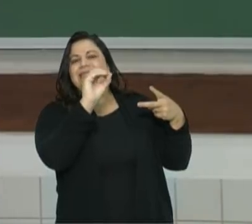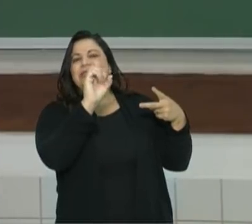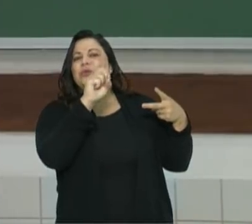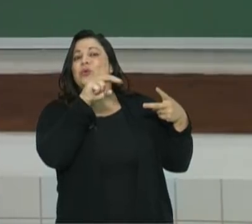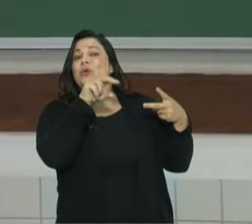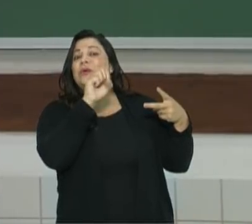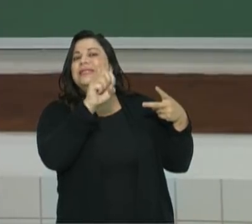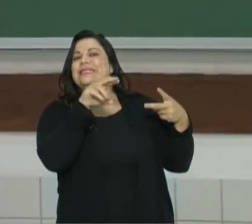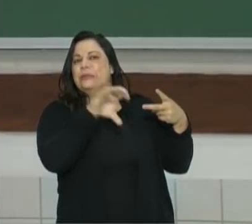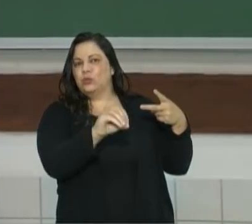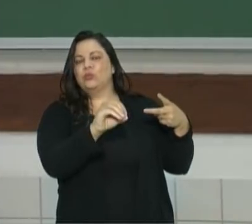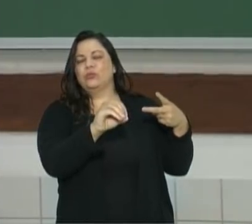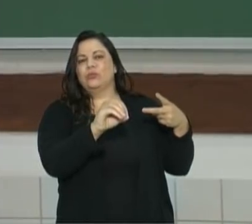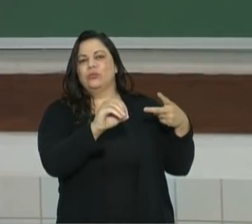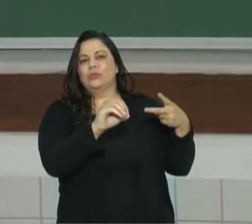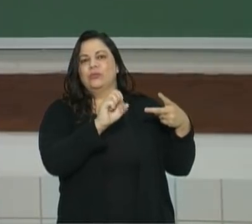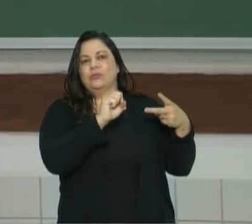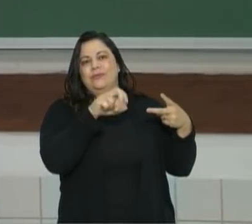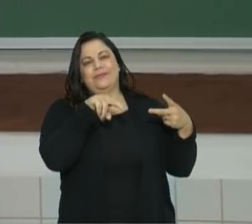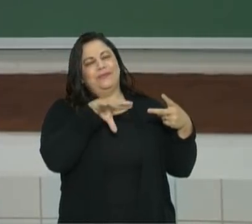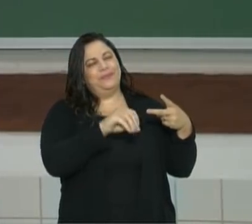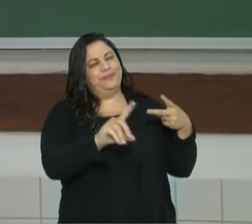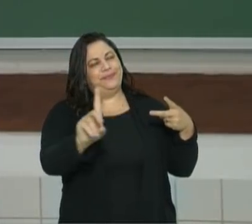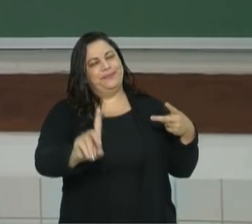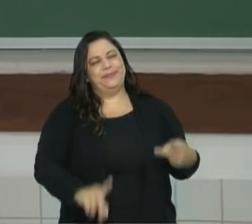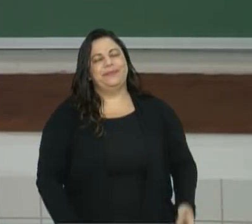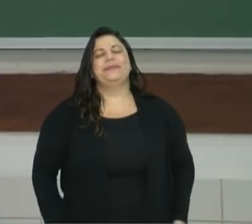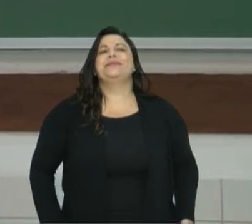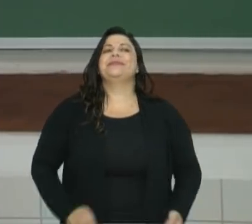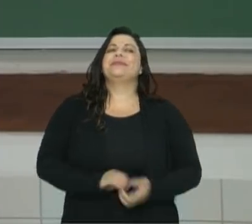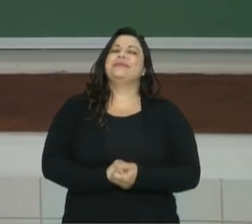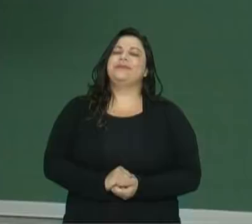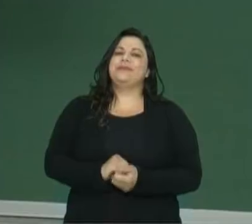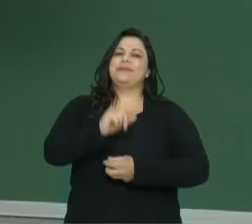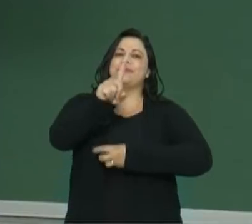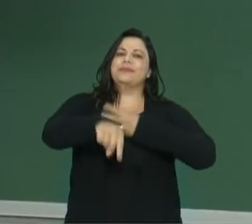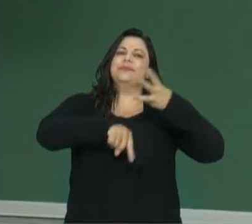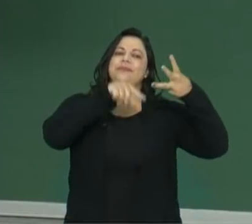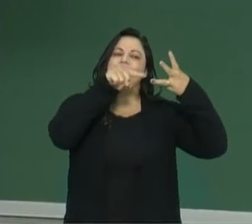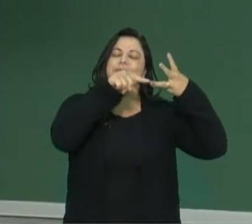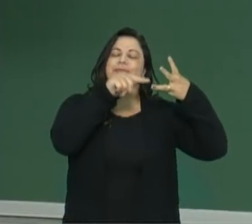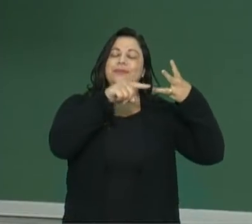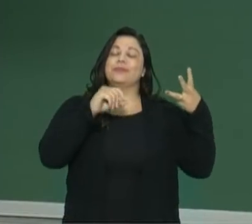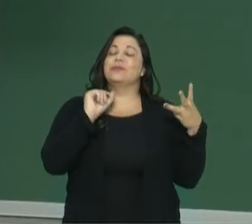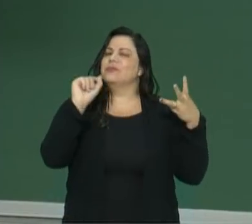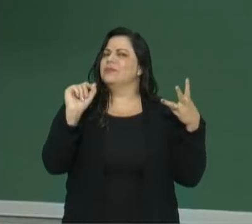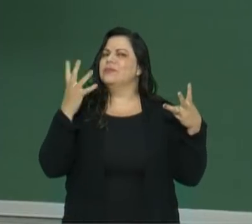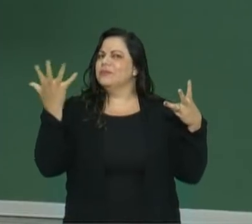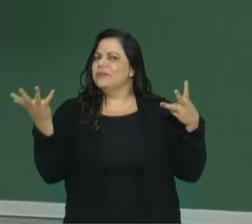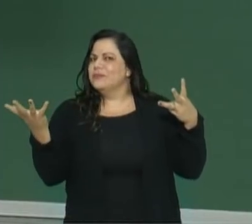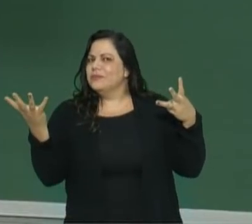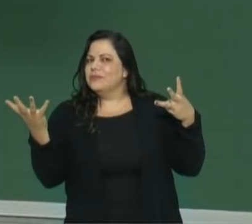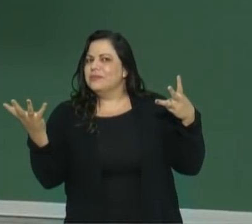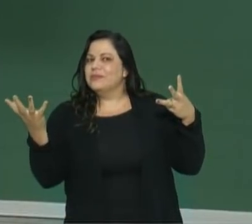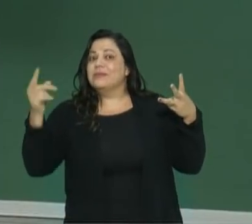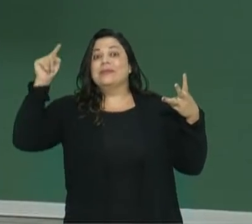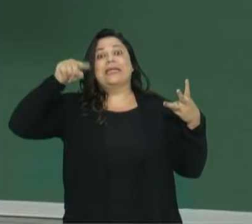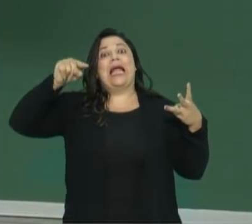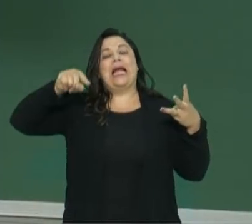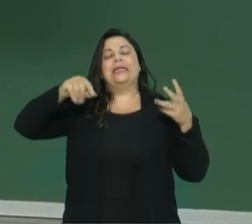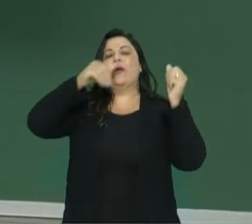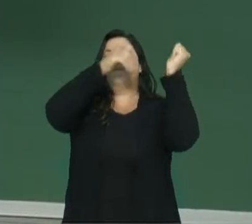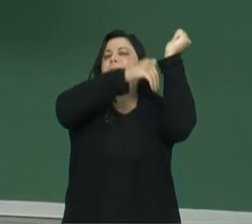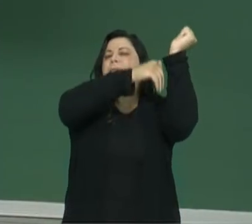meus queridos? Vamos lá, gente. Uma terceira situação que a gente faz. Aqui que é o segredinho